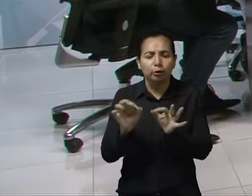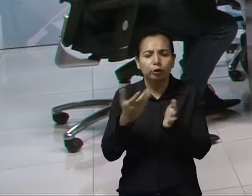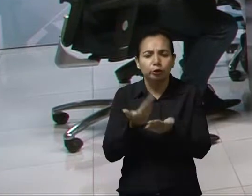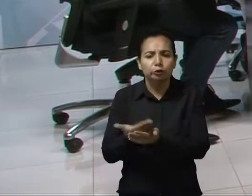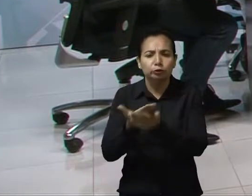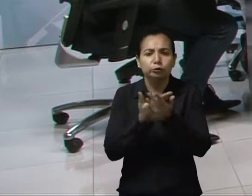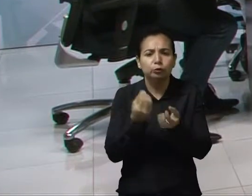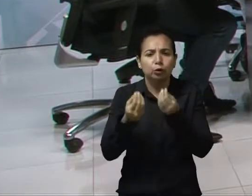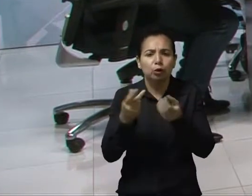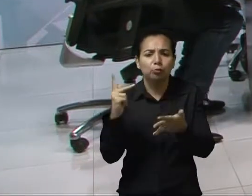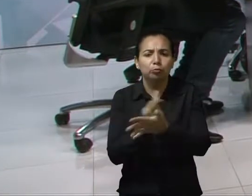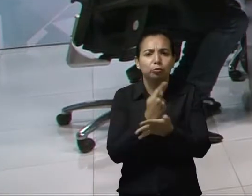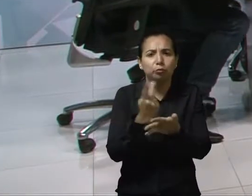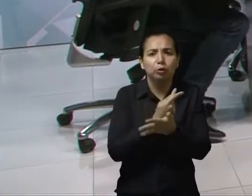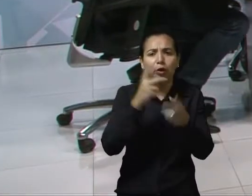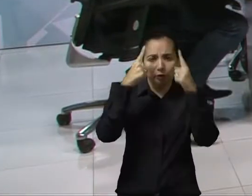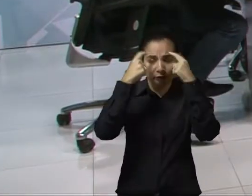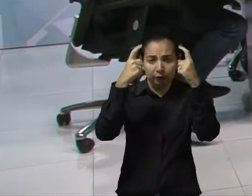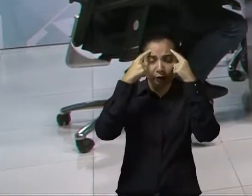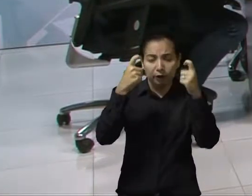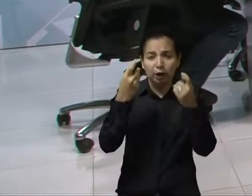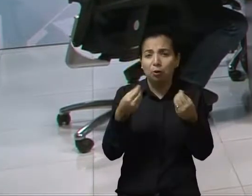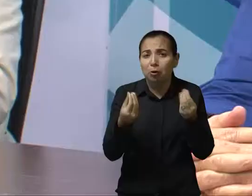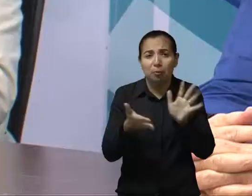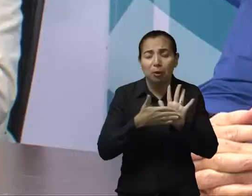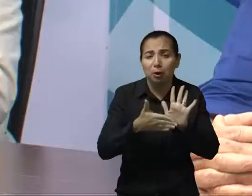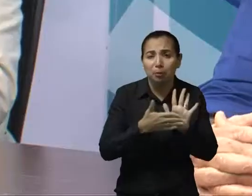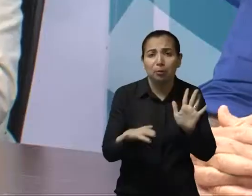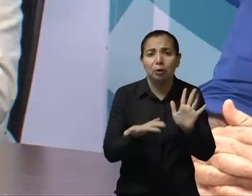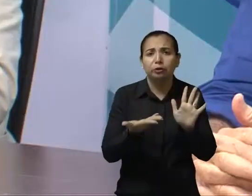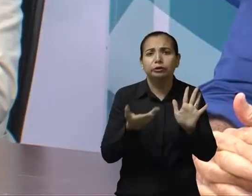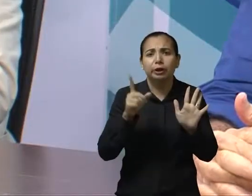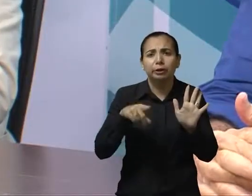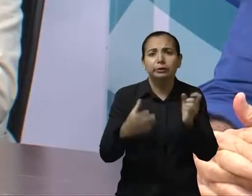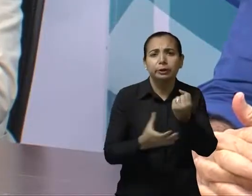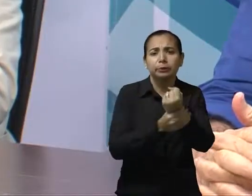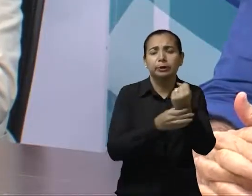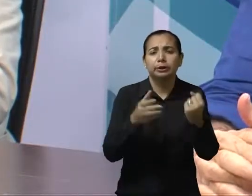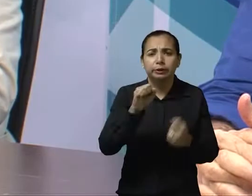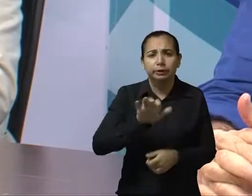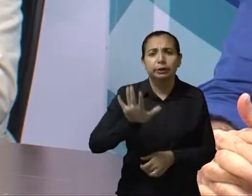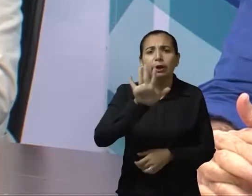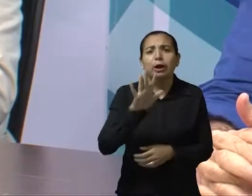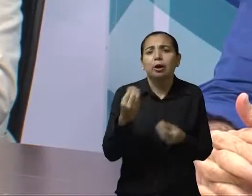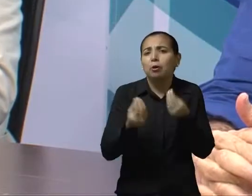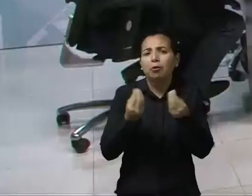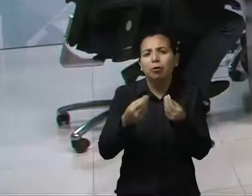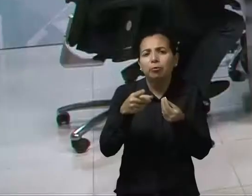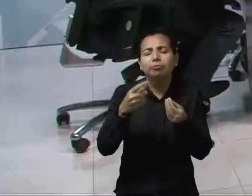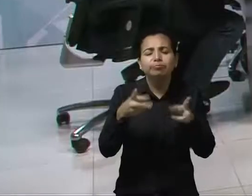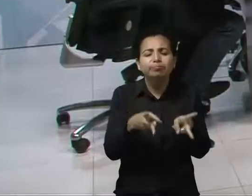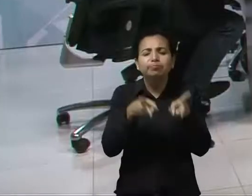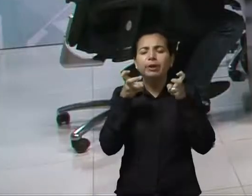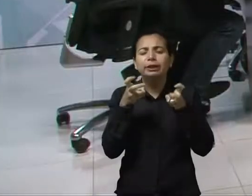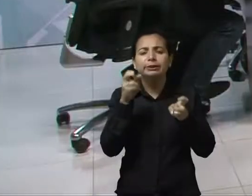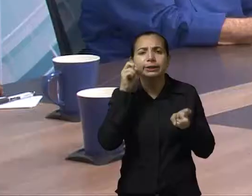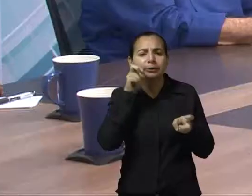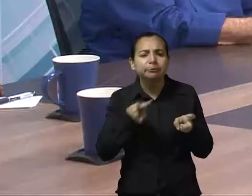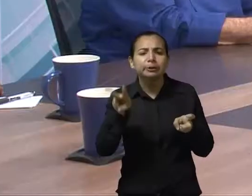portanto, propor políticas de segurança para o Estado do Ceará. Qual é a sua percepção sobre essas ações? Por que faço essa